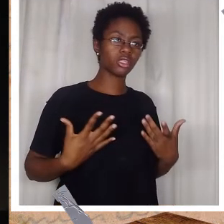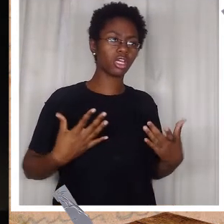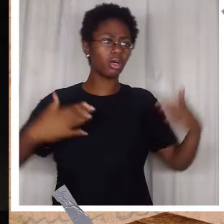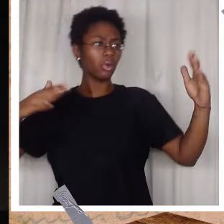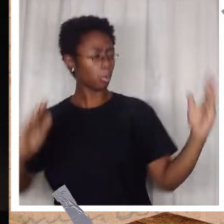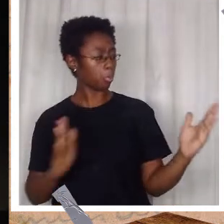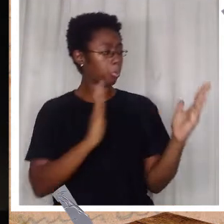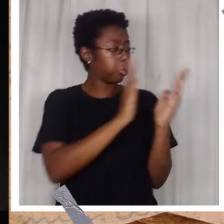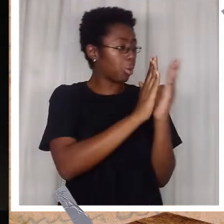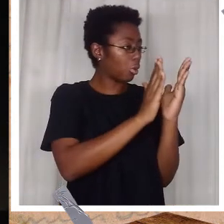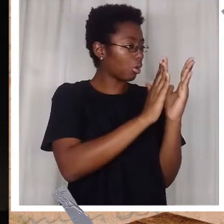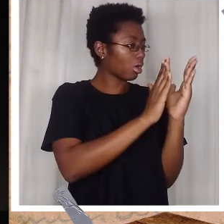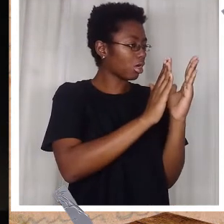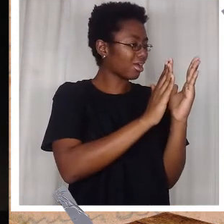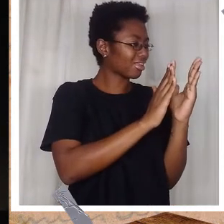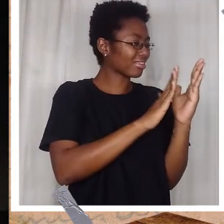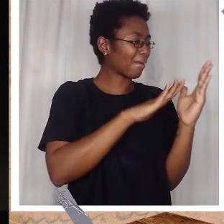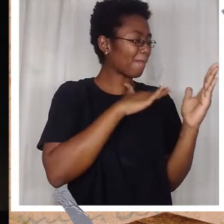seu povo oprimido.